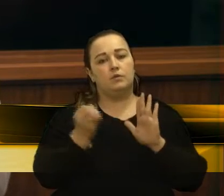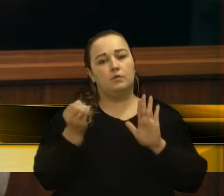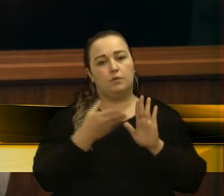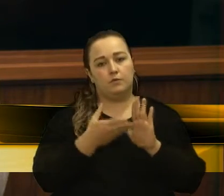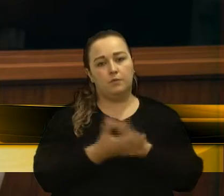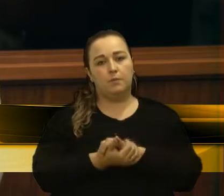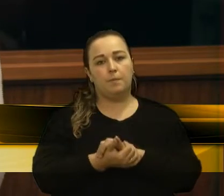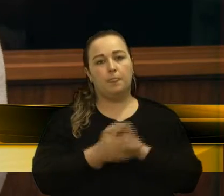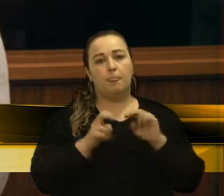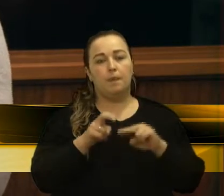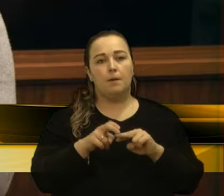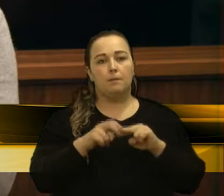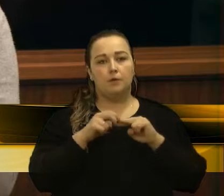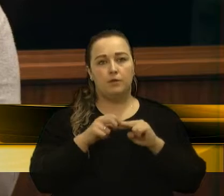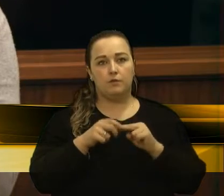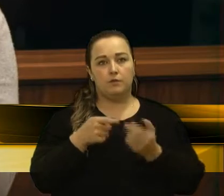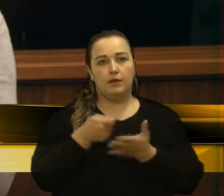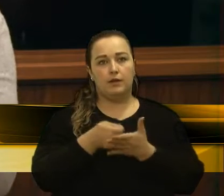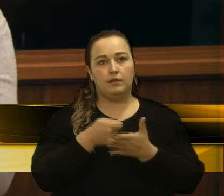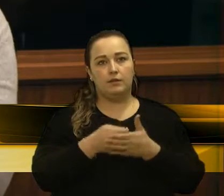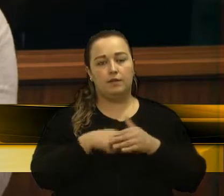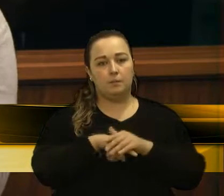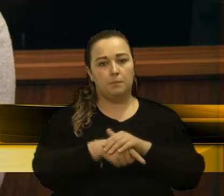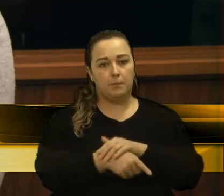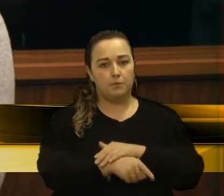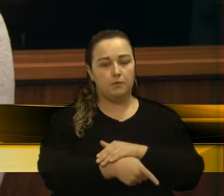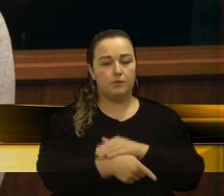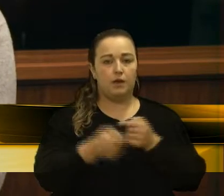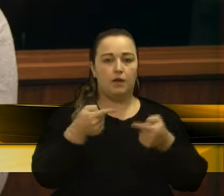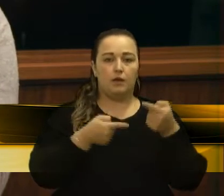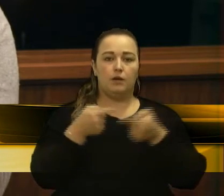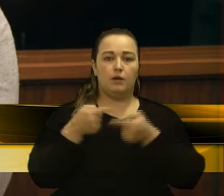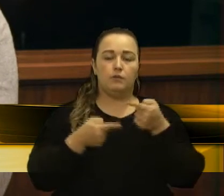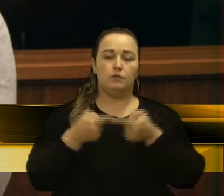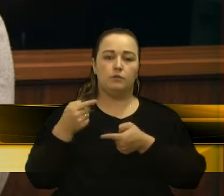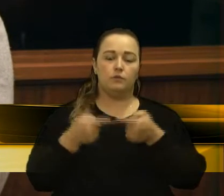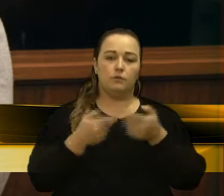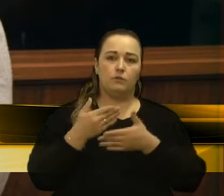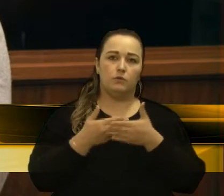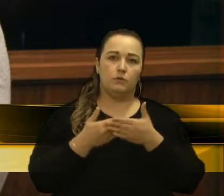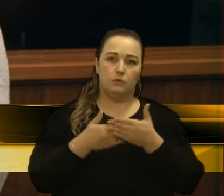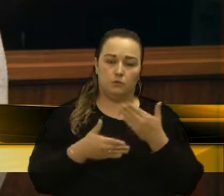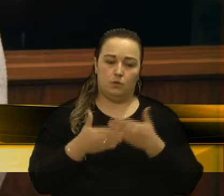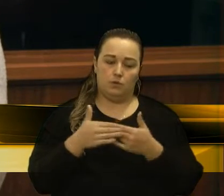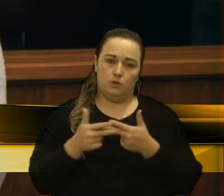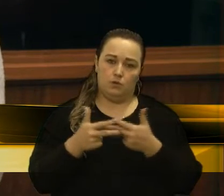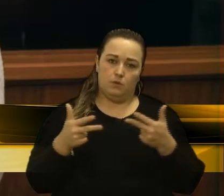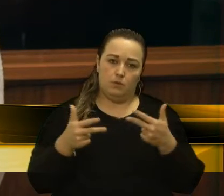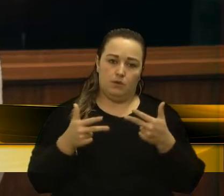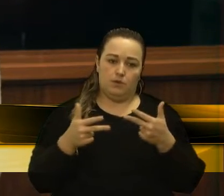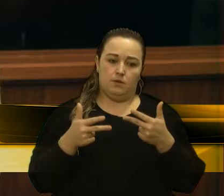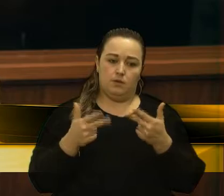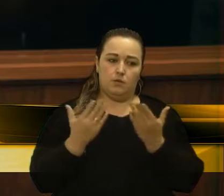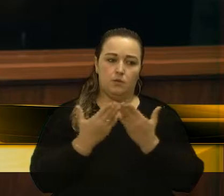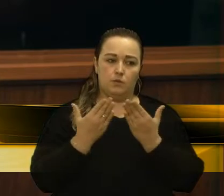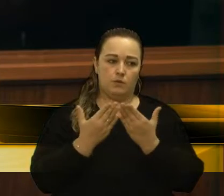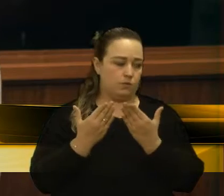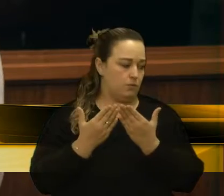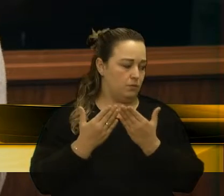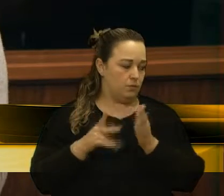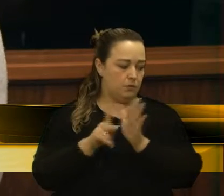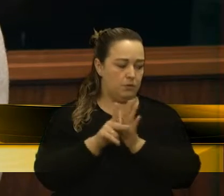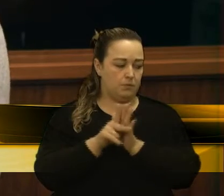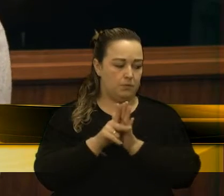gente vai aprofundar quase que todos os aspectos que vão ser definidos ou aprofundados no estudo de impacto de vizinhança. A gente